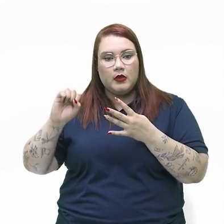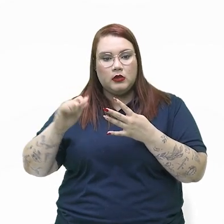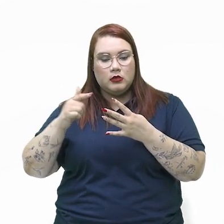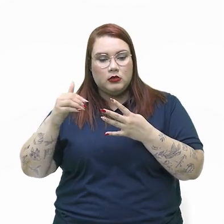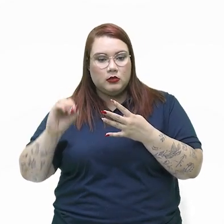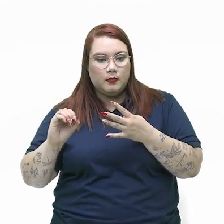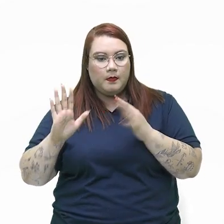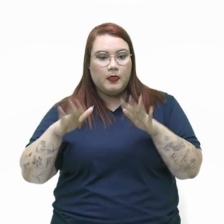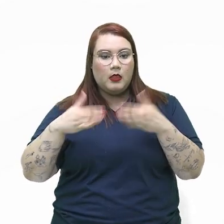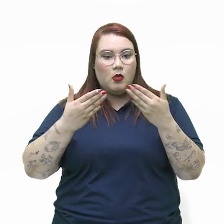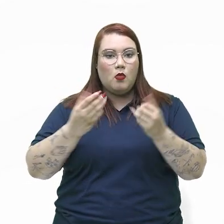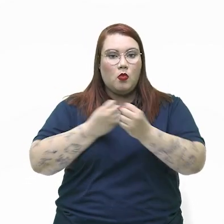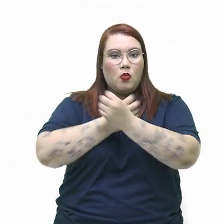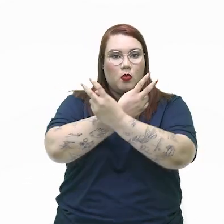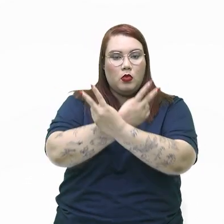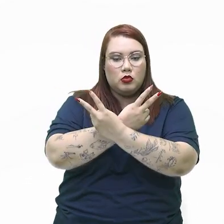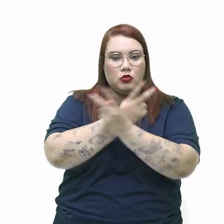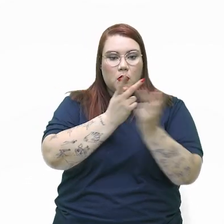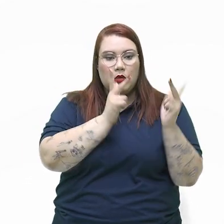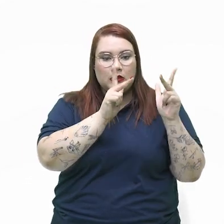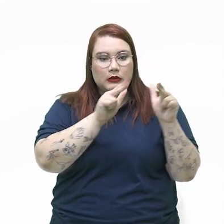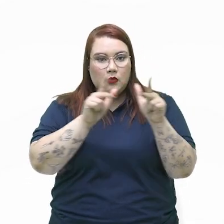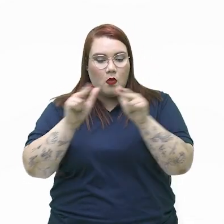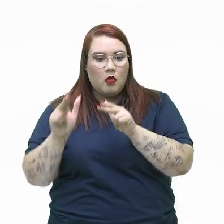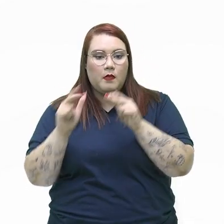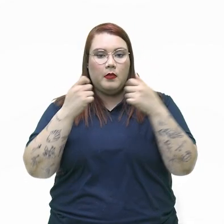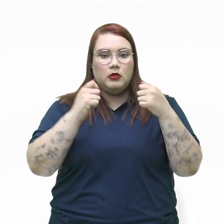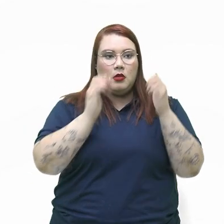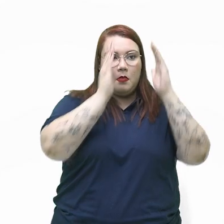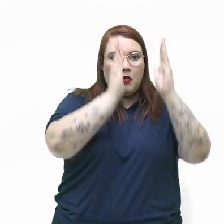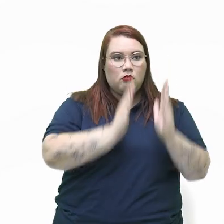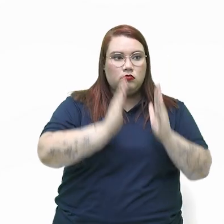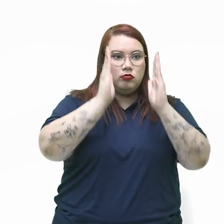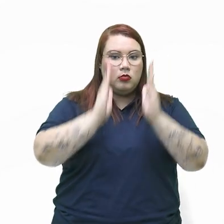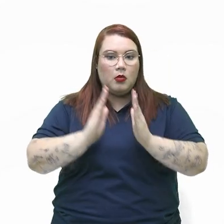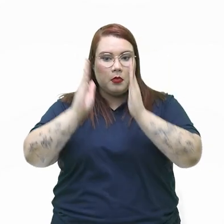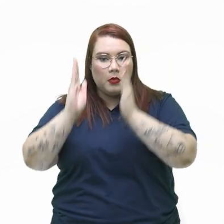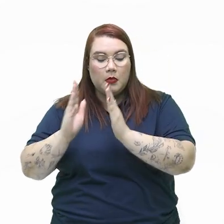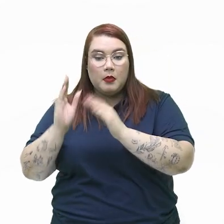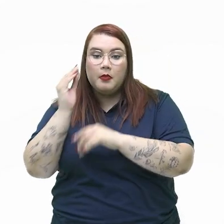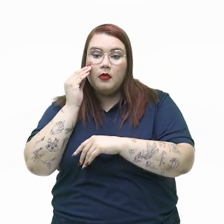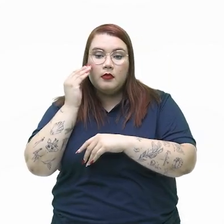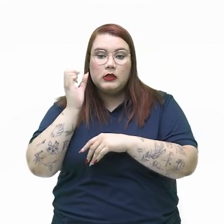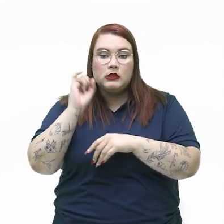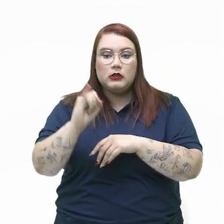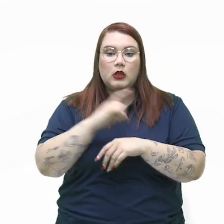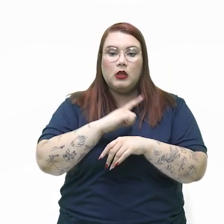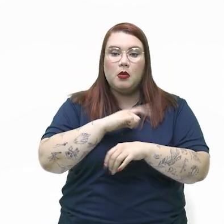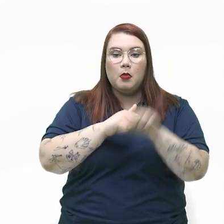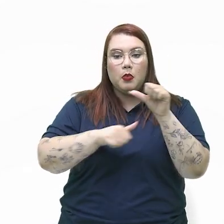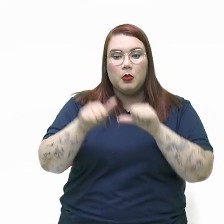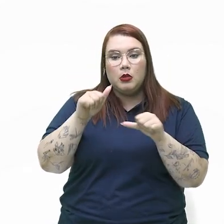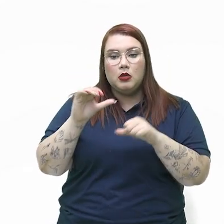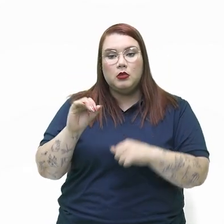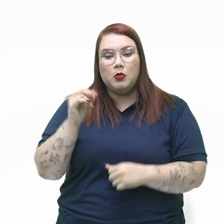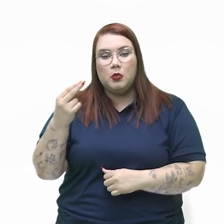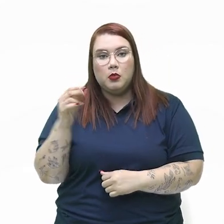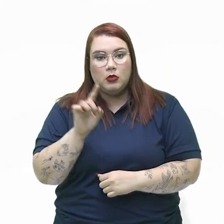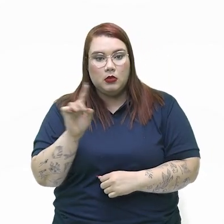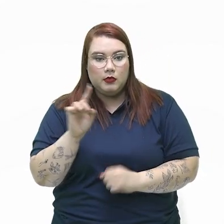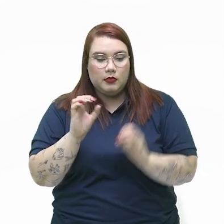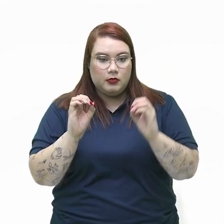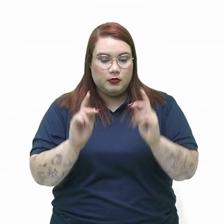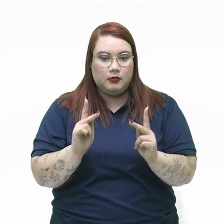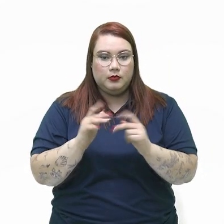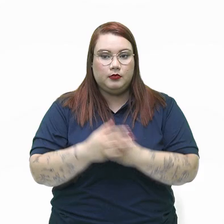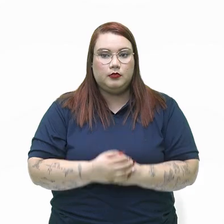emparelhados corretamente para que a gente possa identificar exatamente se existe uma anomalia ou não, tá bom?